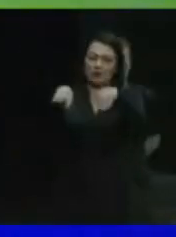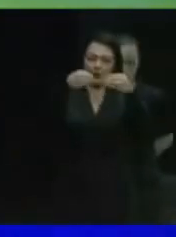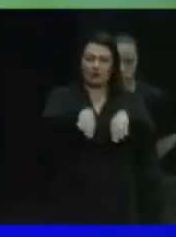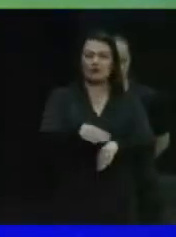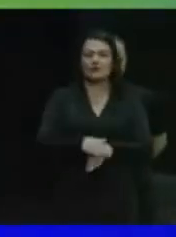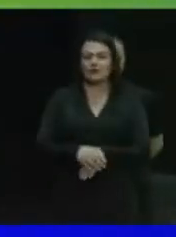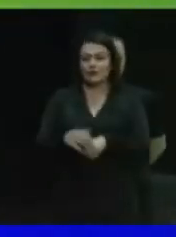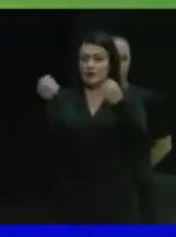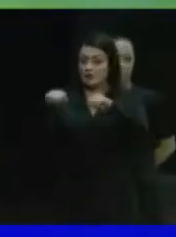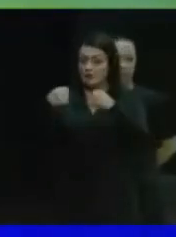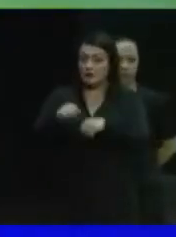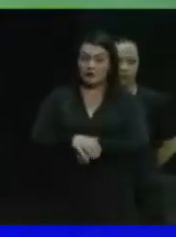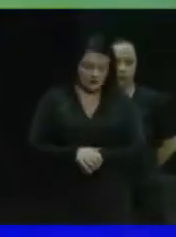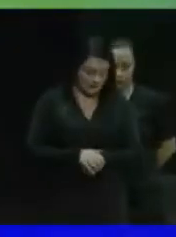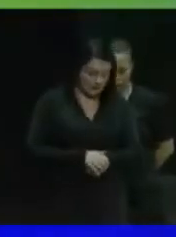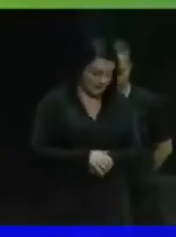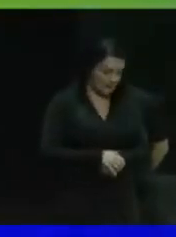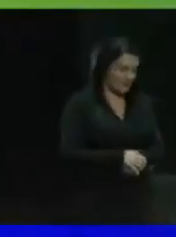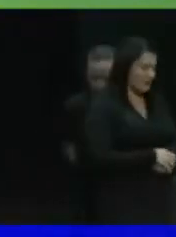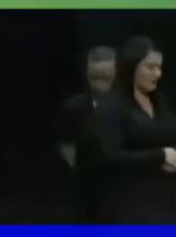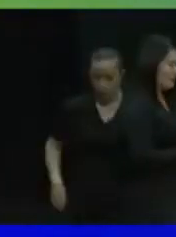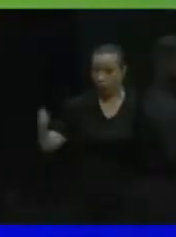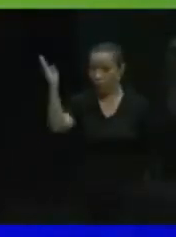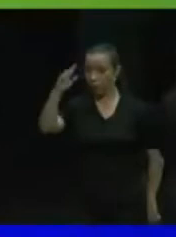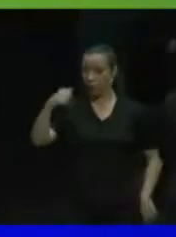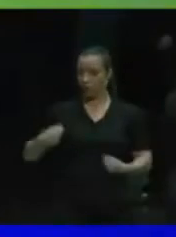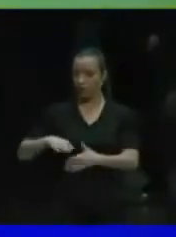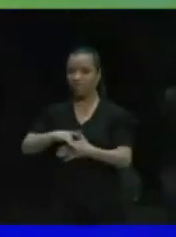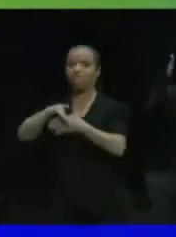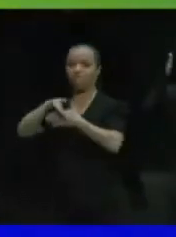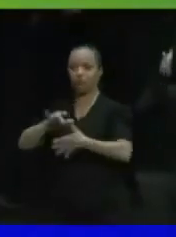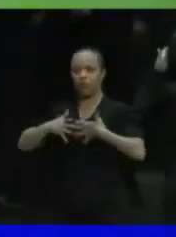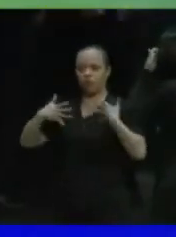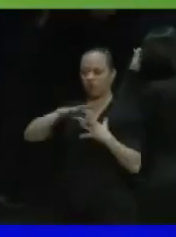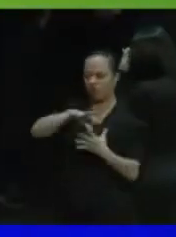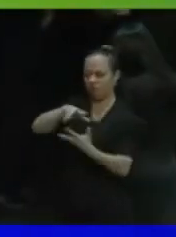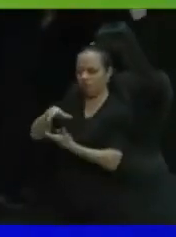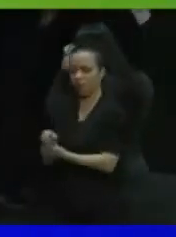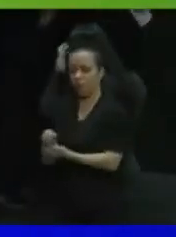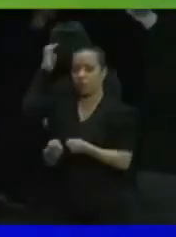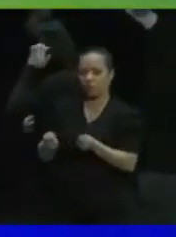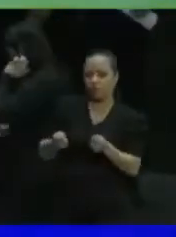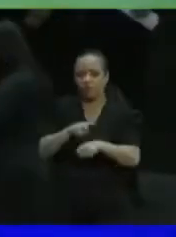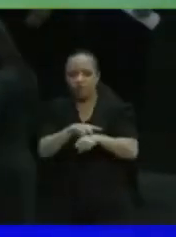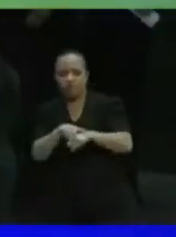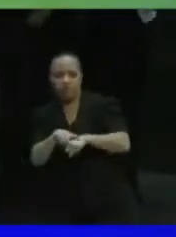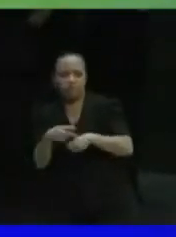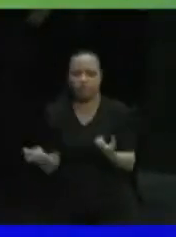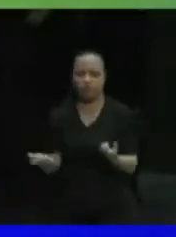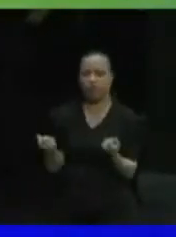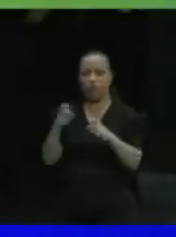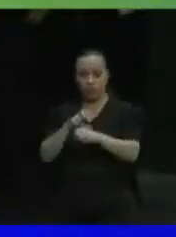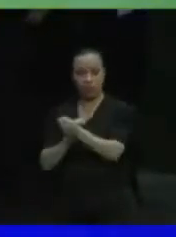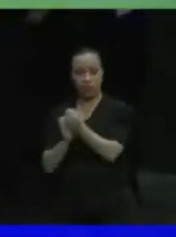ser consertado. O Brasil deve ser o líder e o orgulho do mundo na economia verde e